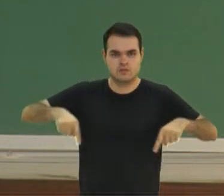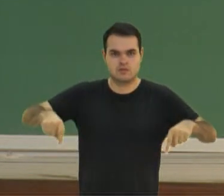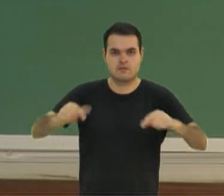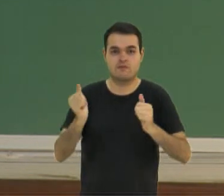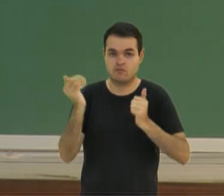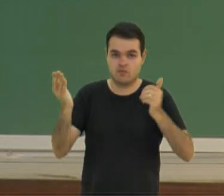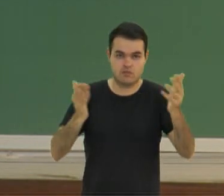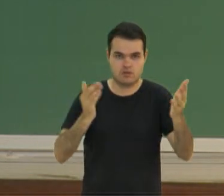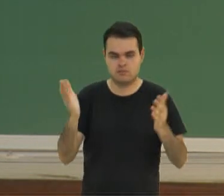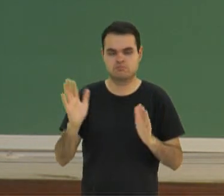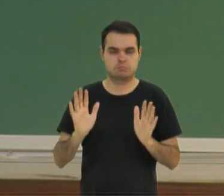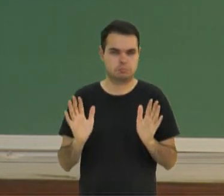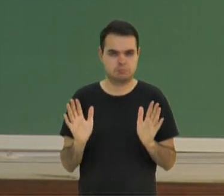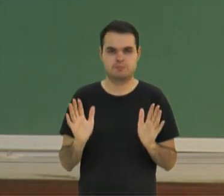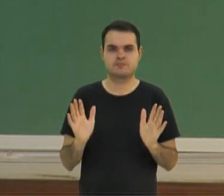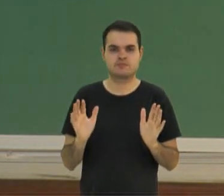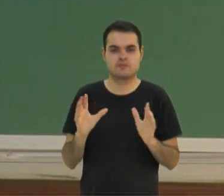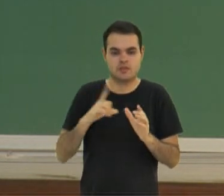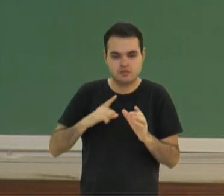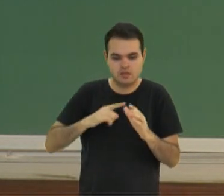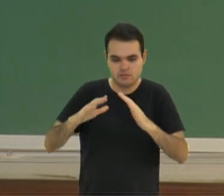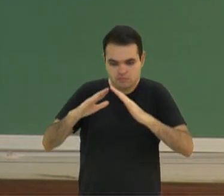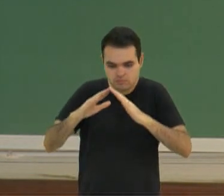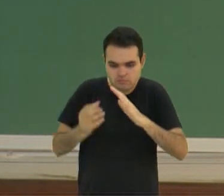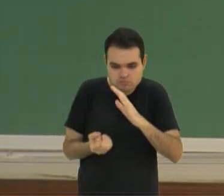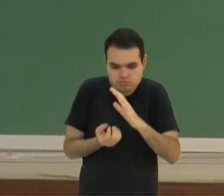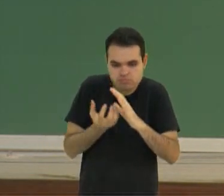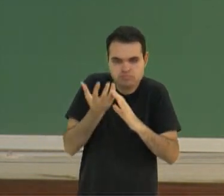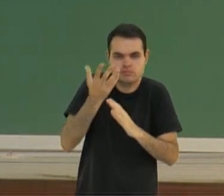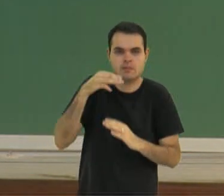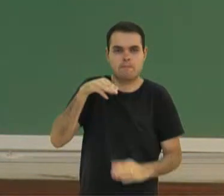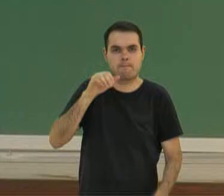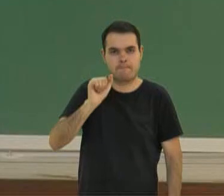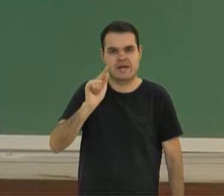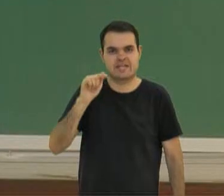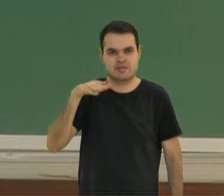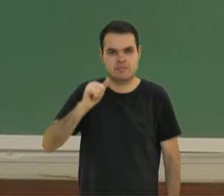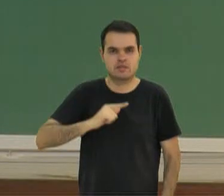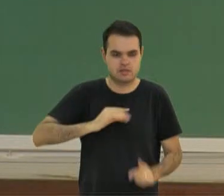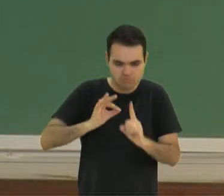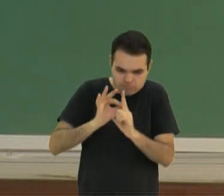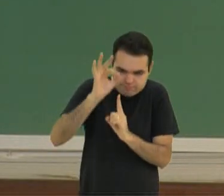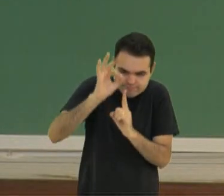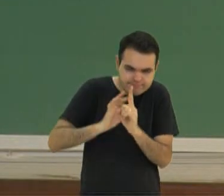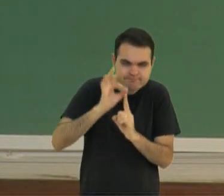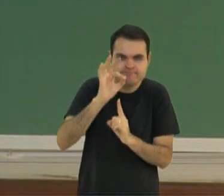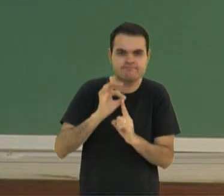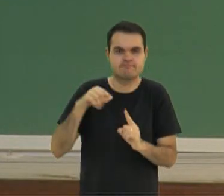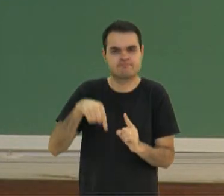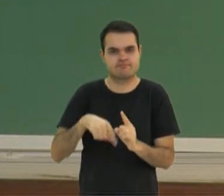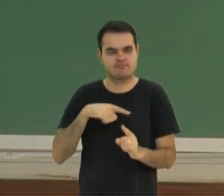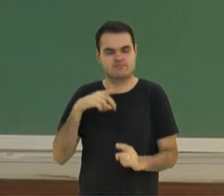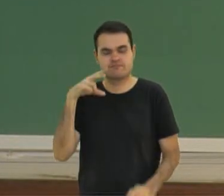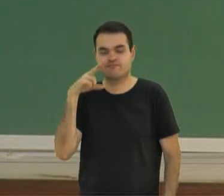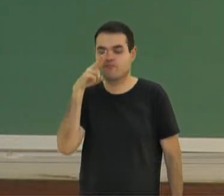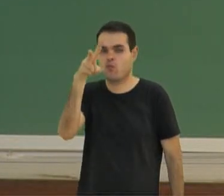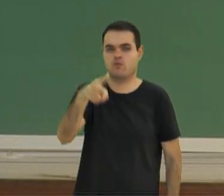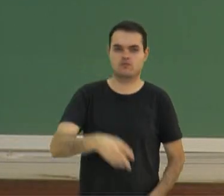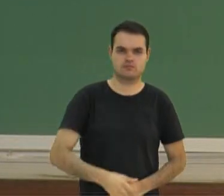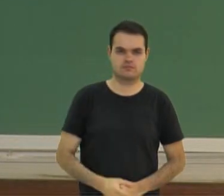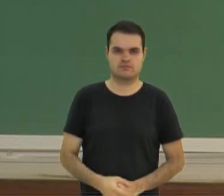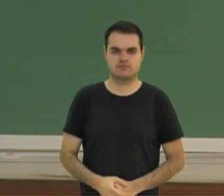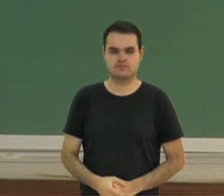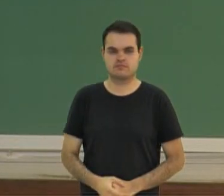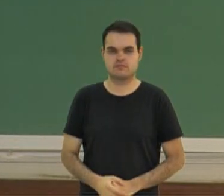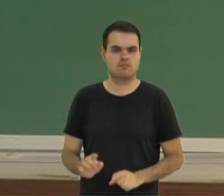externa, né, no caso aqui com o magma. E a gente sabe que o magma, de alguma forma, tem uma certa temperatura envolvida ali, ok? Bem, pessoal, mas não